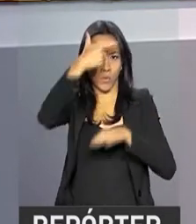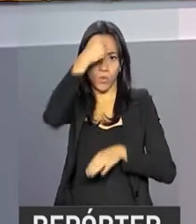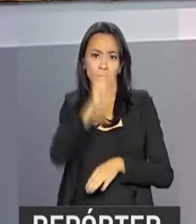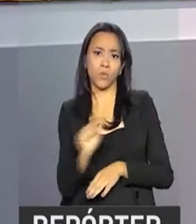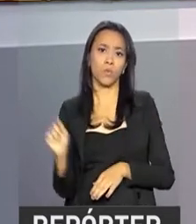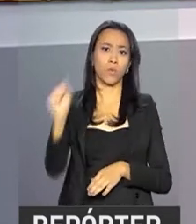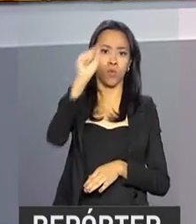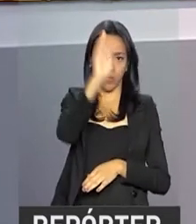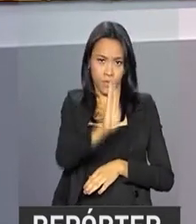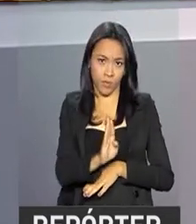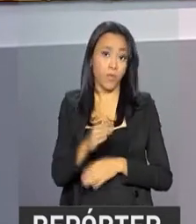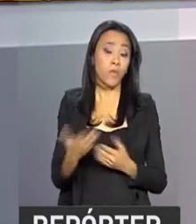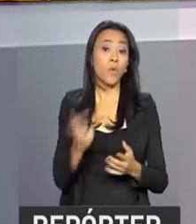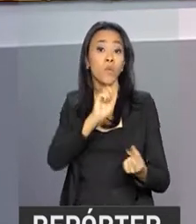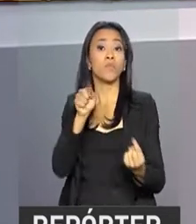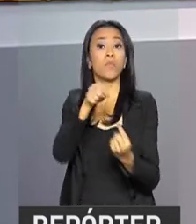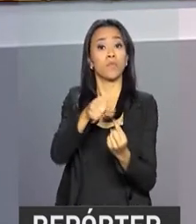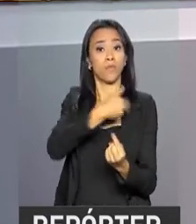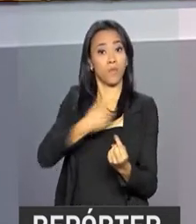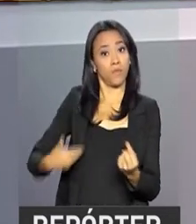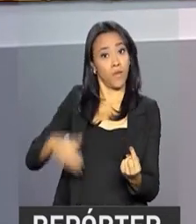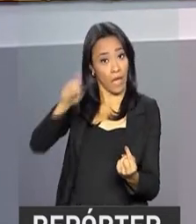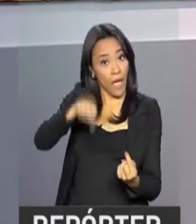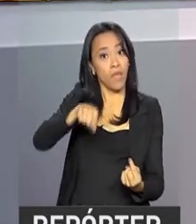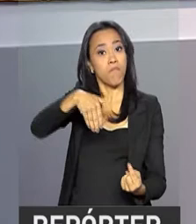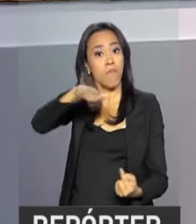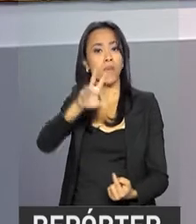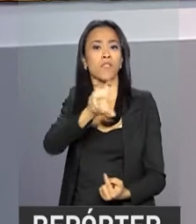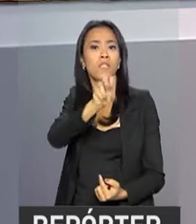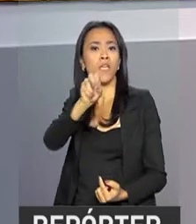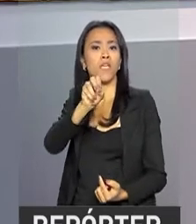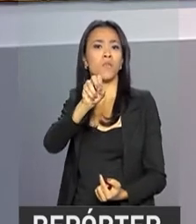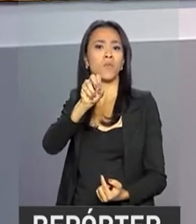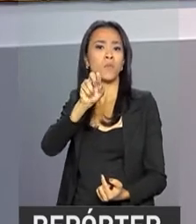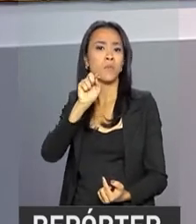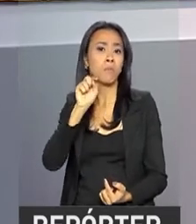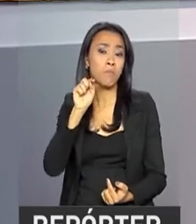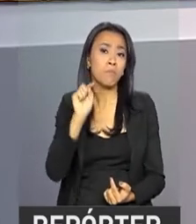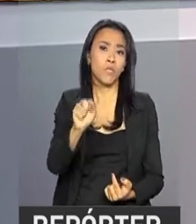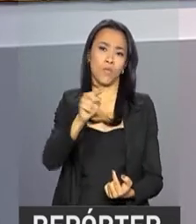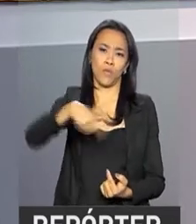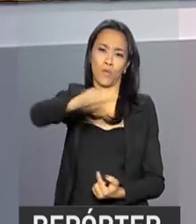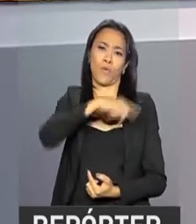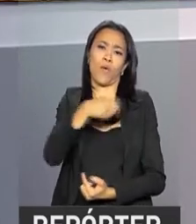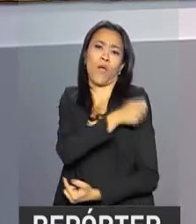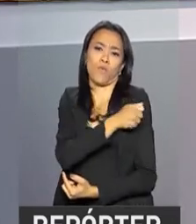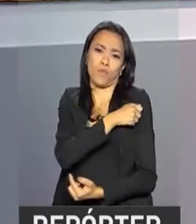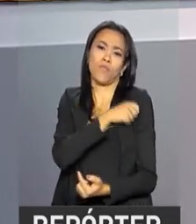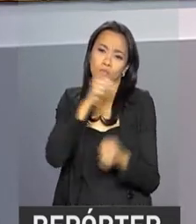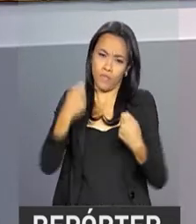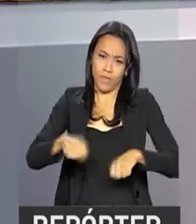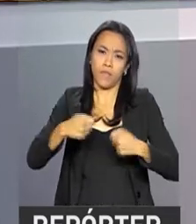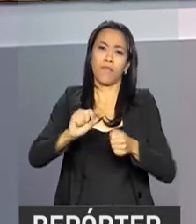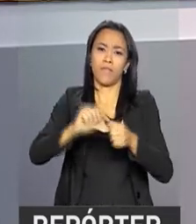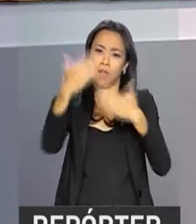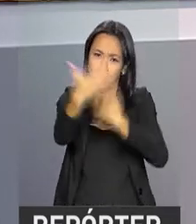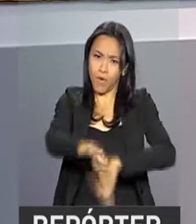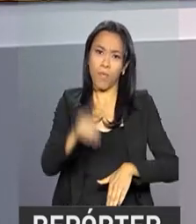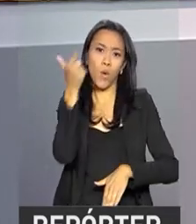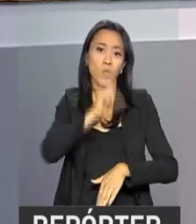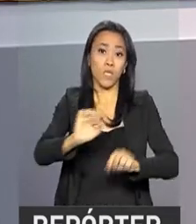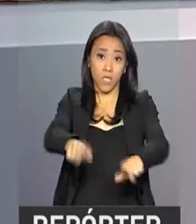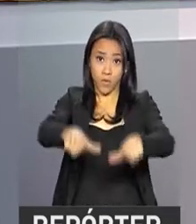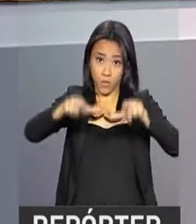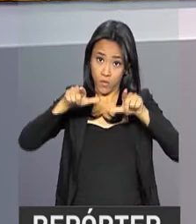país. A meta do governo é que mais de 500 mil estudantes façam o exame, requisito indispensável para obtenção